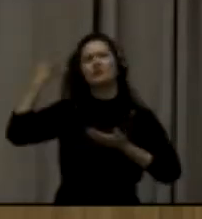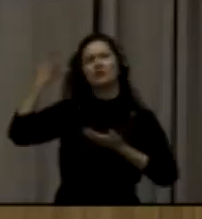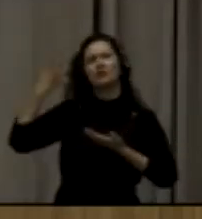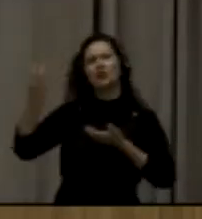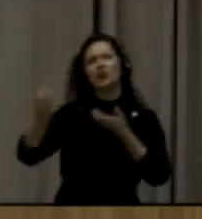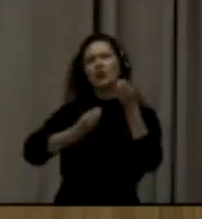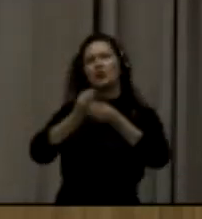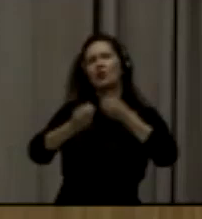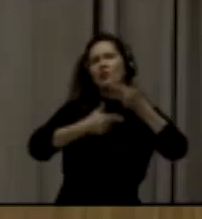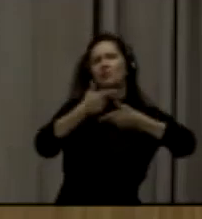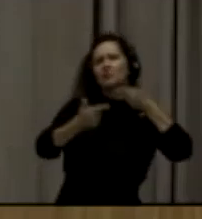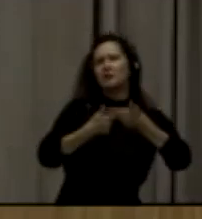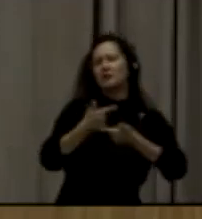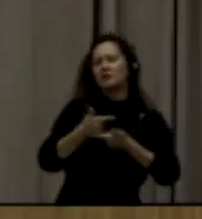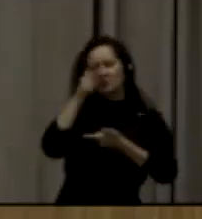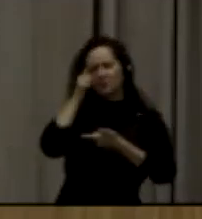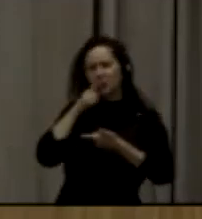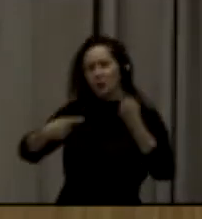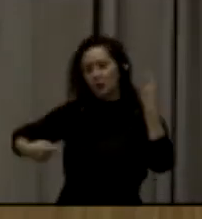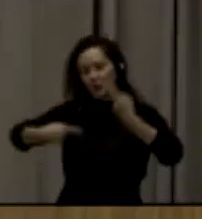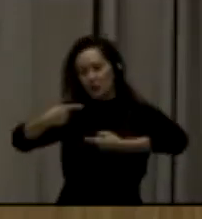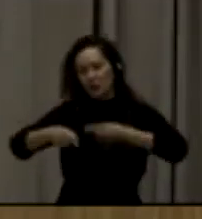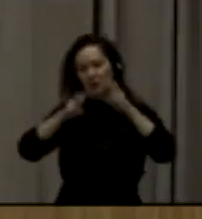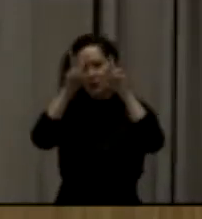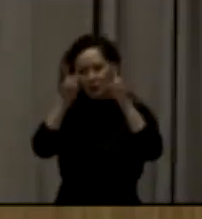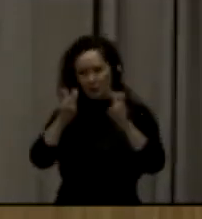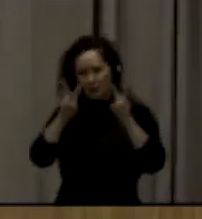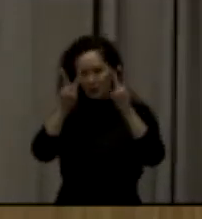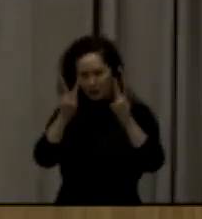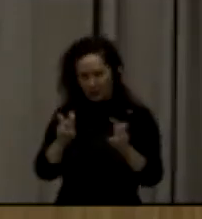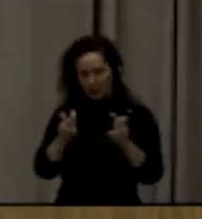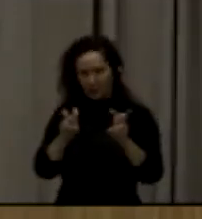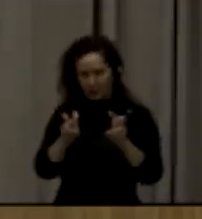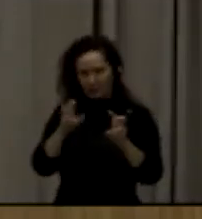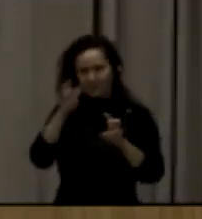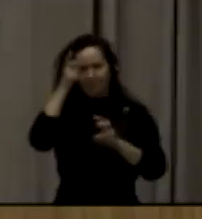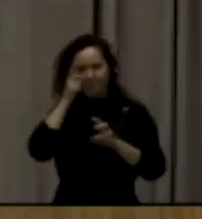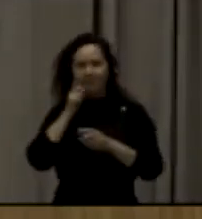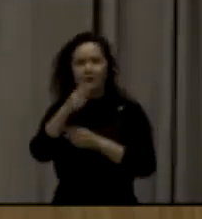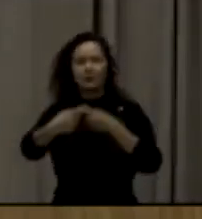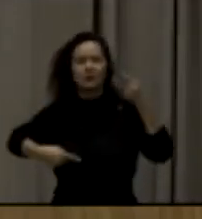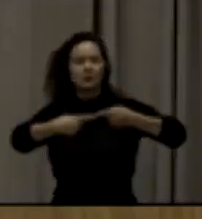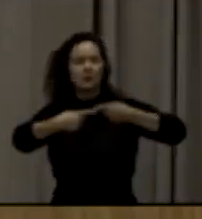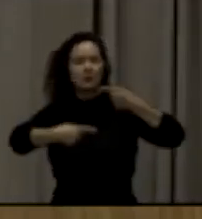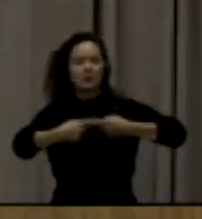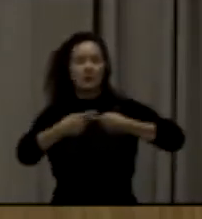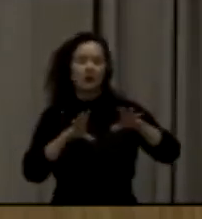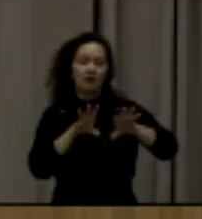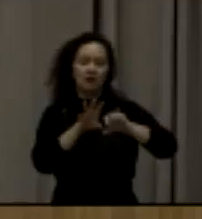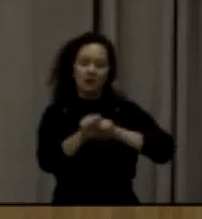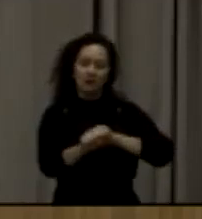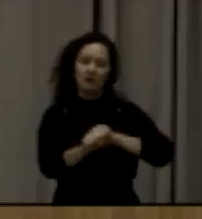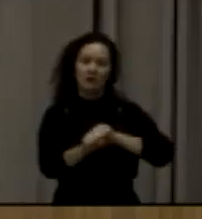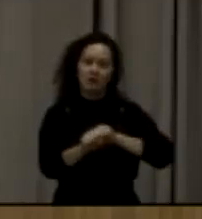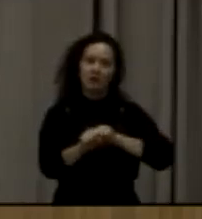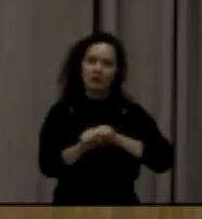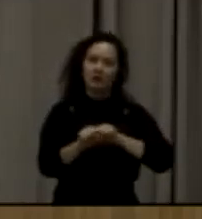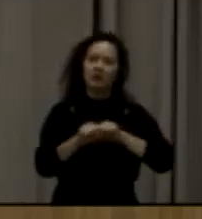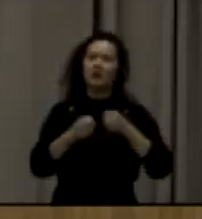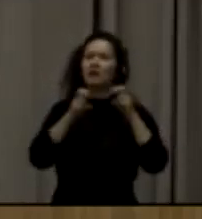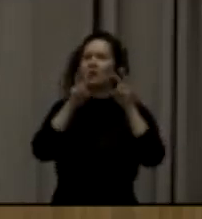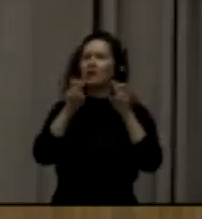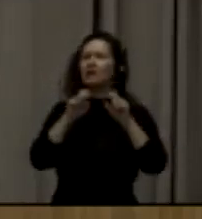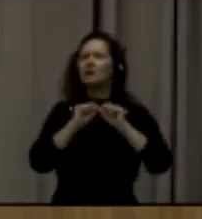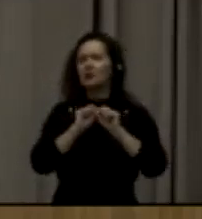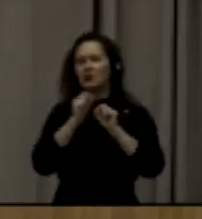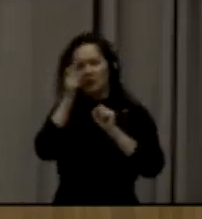como nós fazemos para politizar, para poder politizar a formação em termos